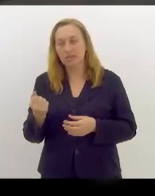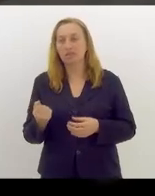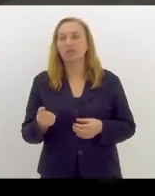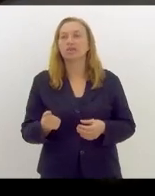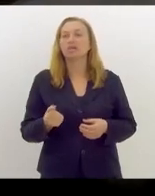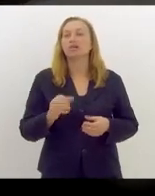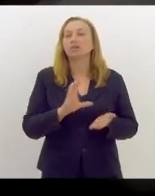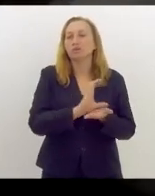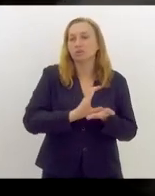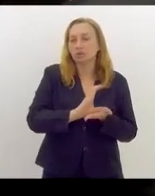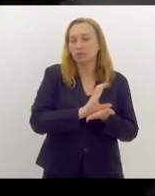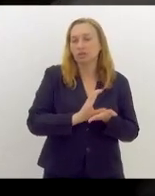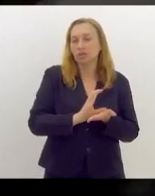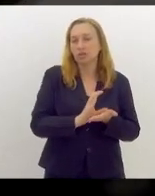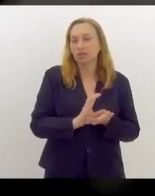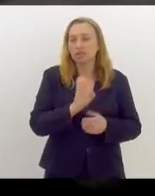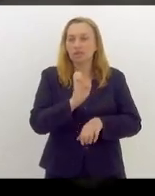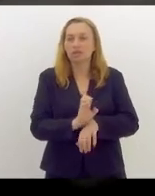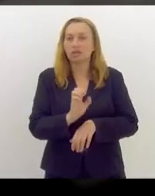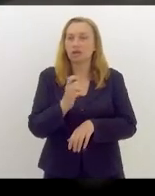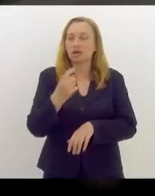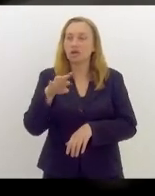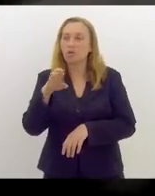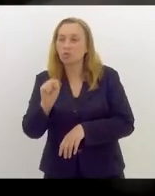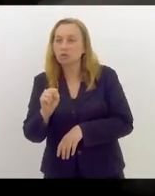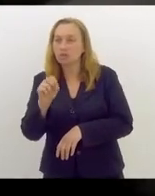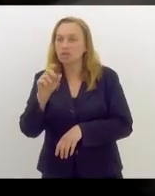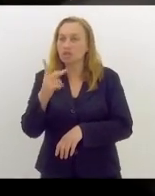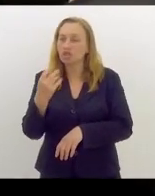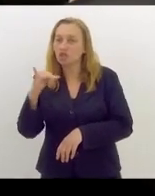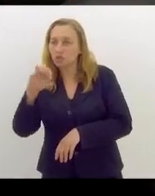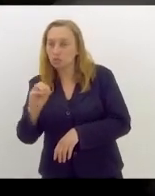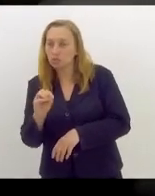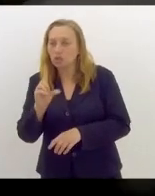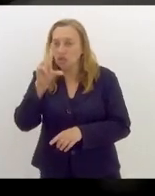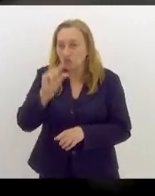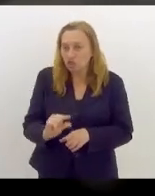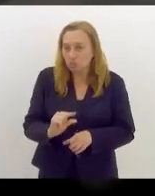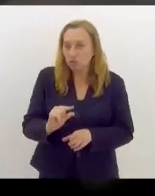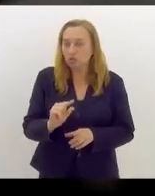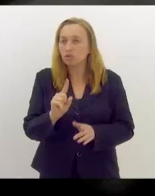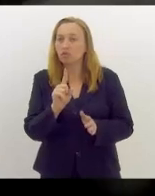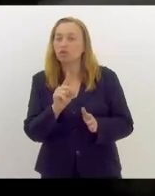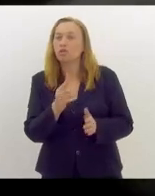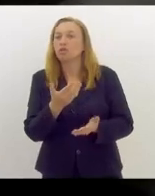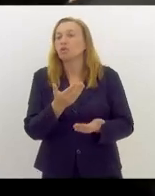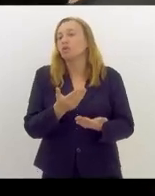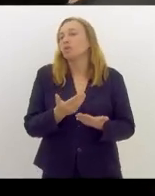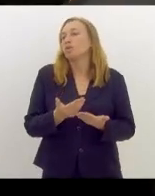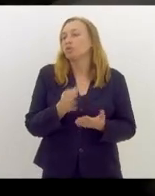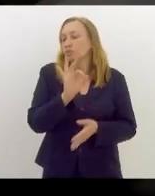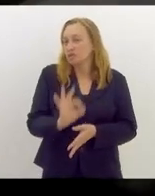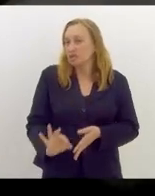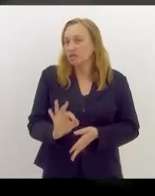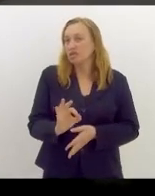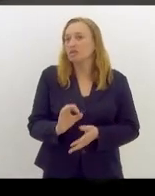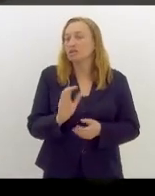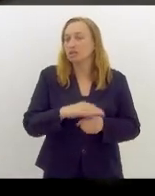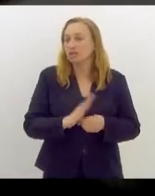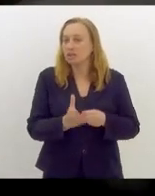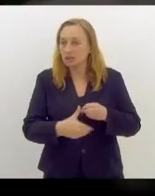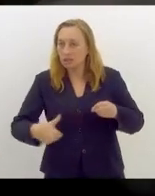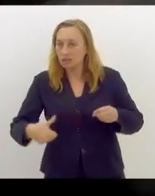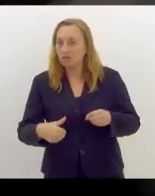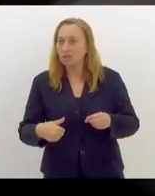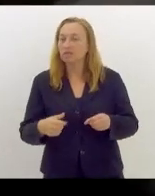Conselho Estadual de recursos hídricos o objetivo era reduzir o percentual de saneamento já que isso vai ser feito pelas empresas e